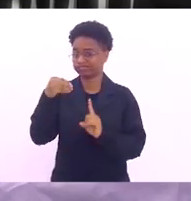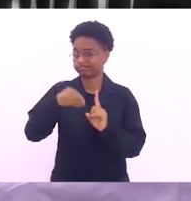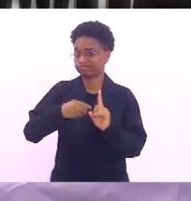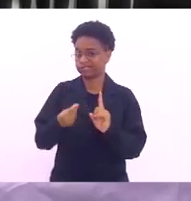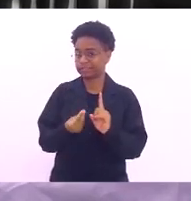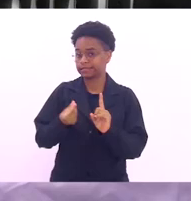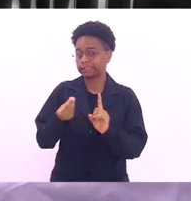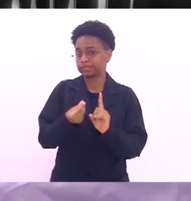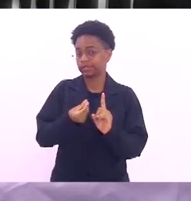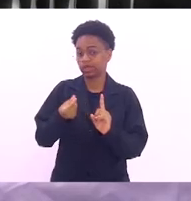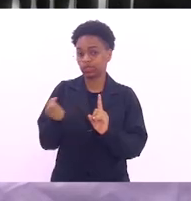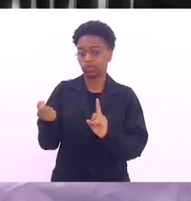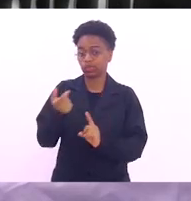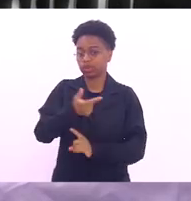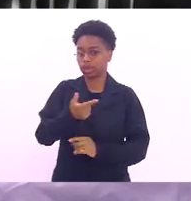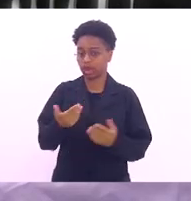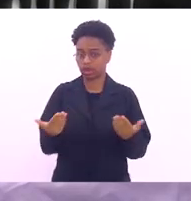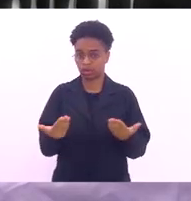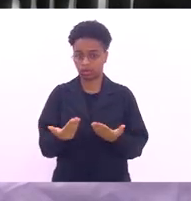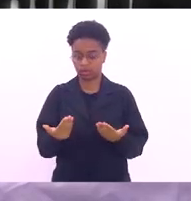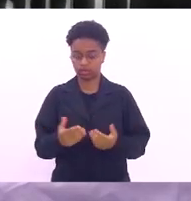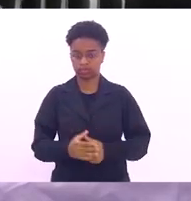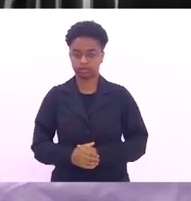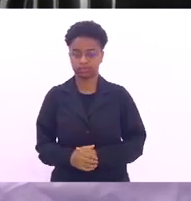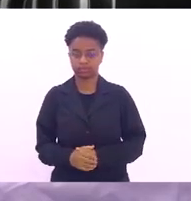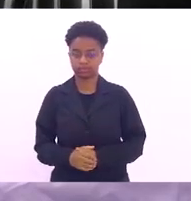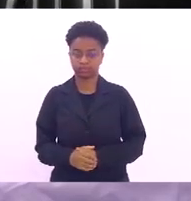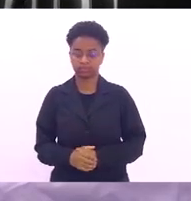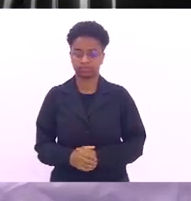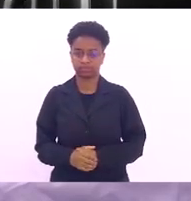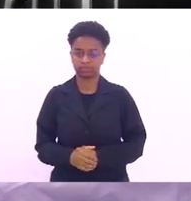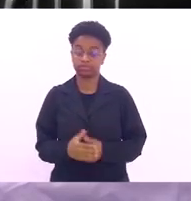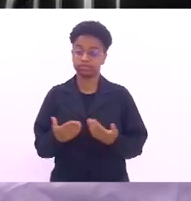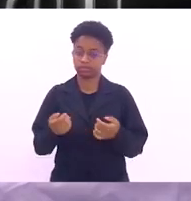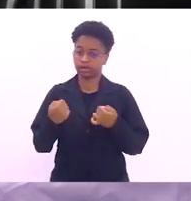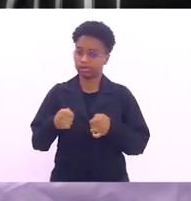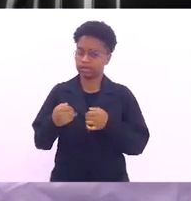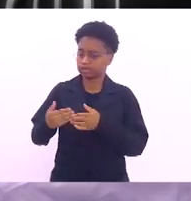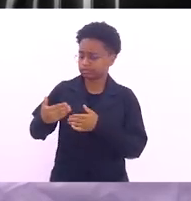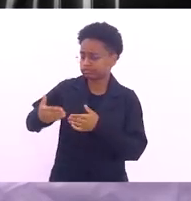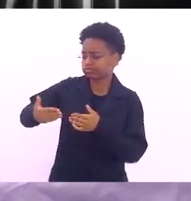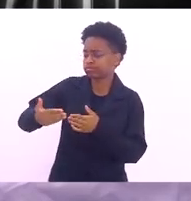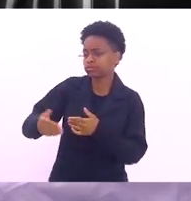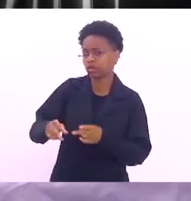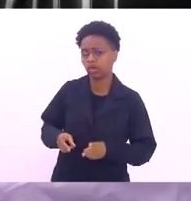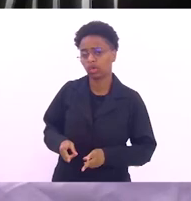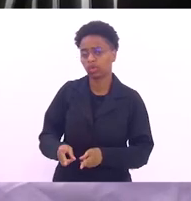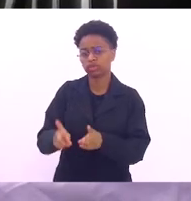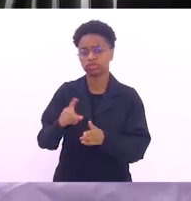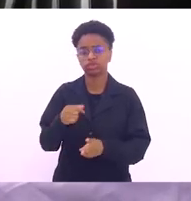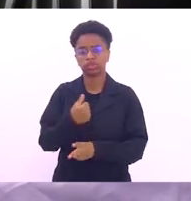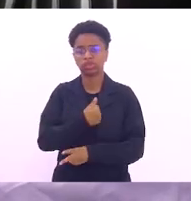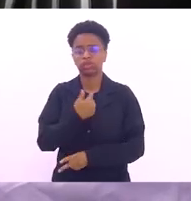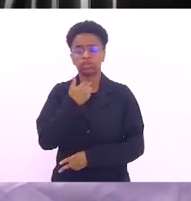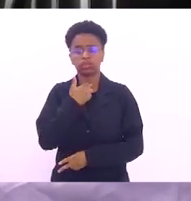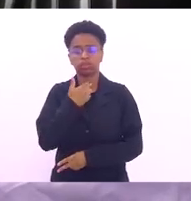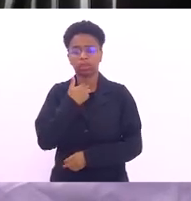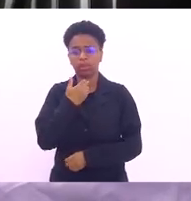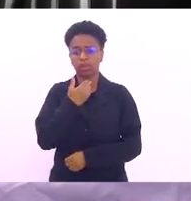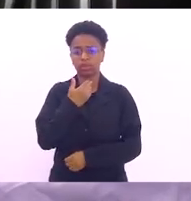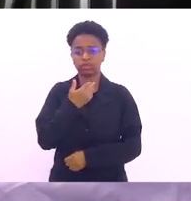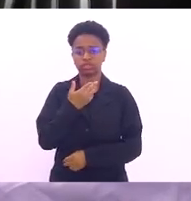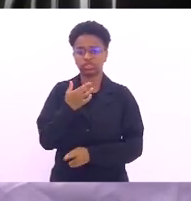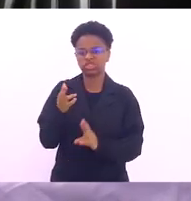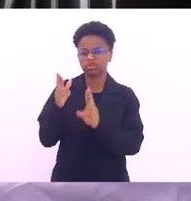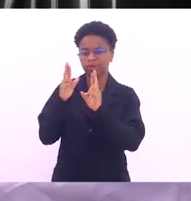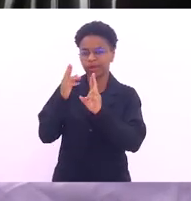do que ela vive ela vive hoje para frente é que se anda eu acho que ele não podemos perder a